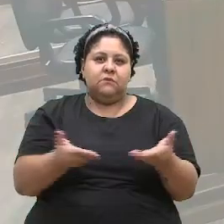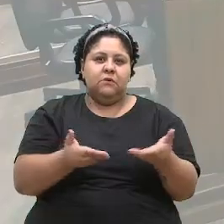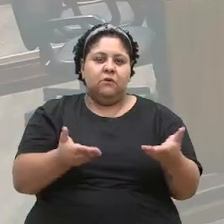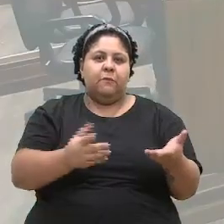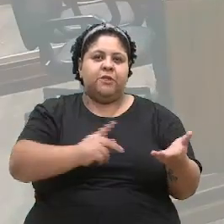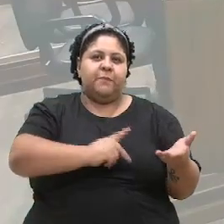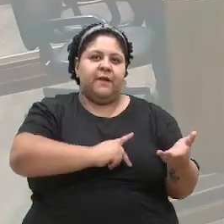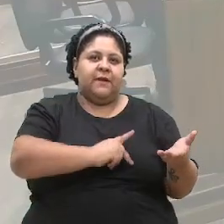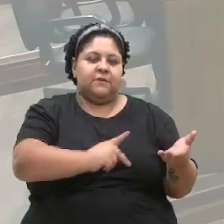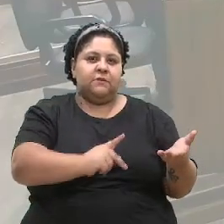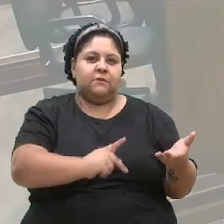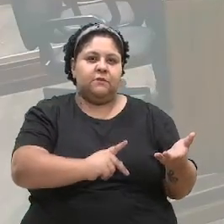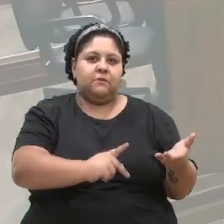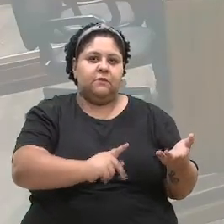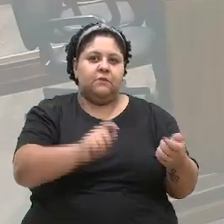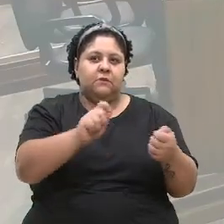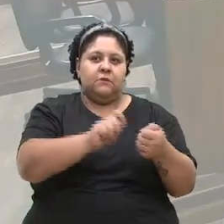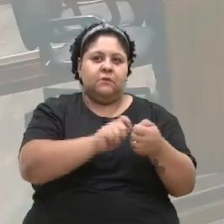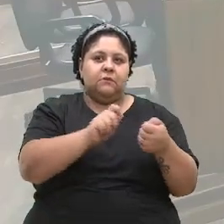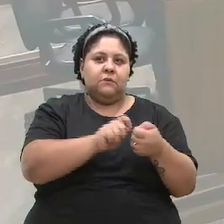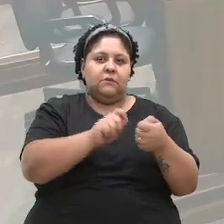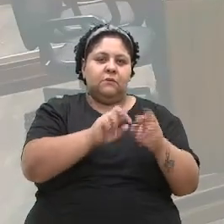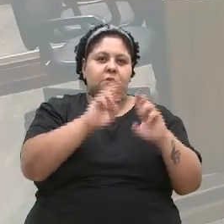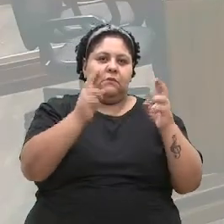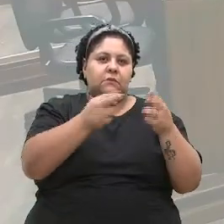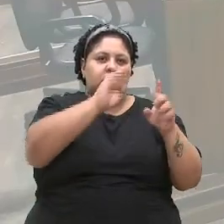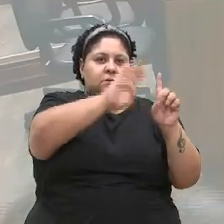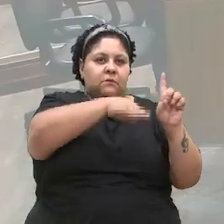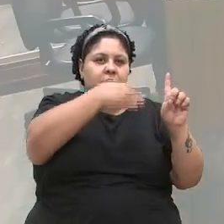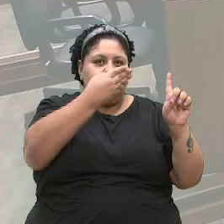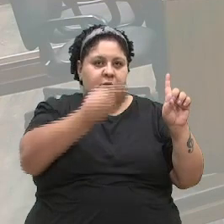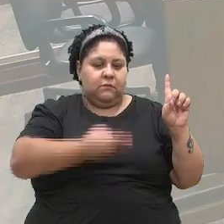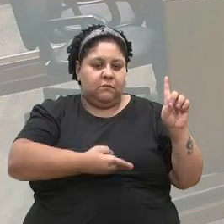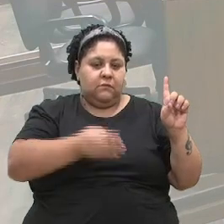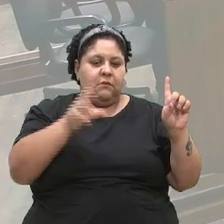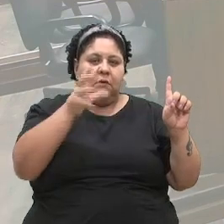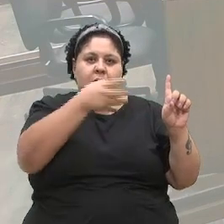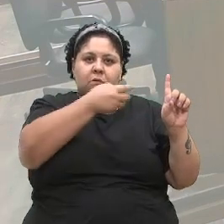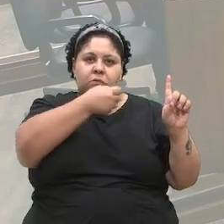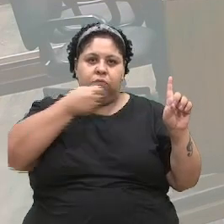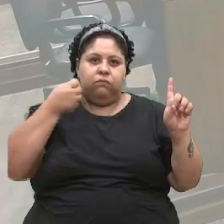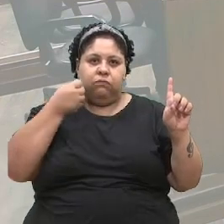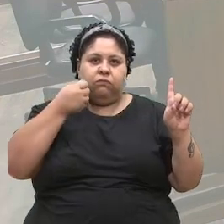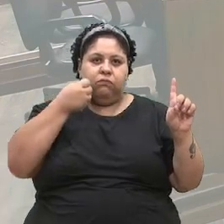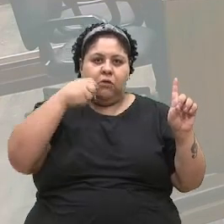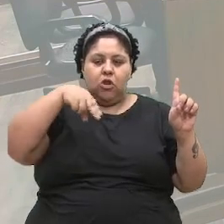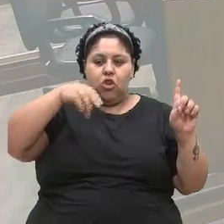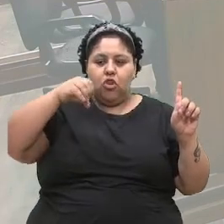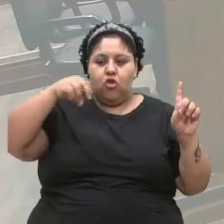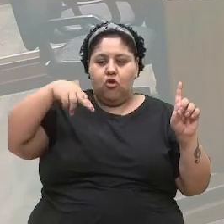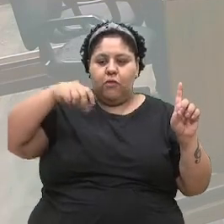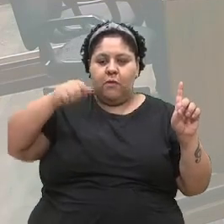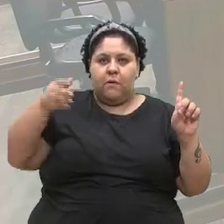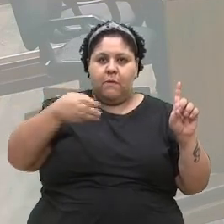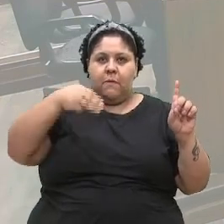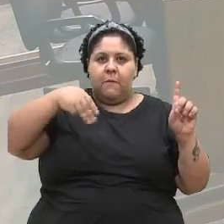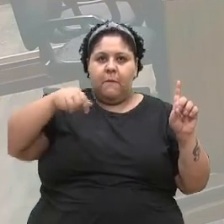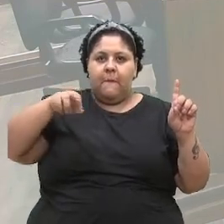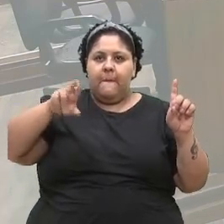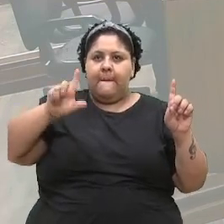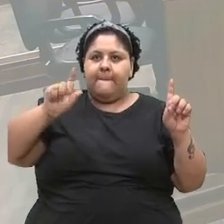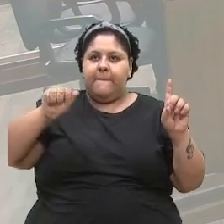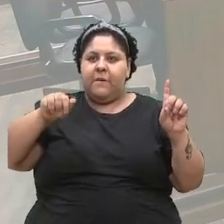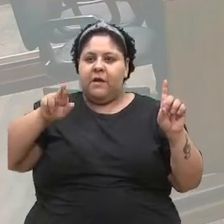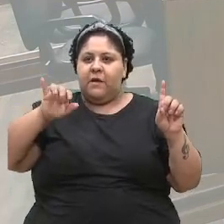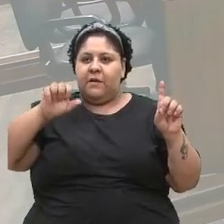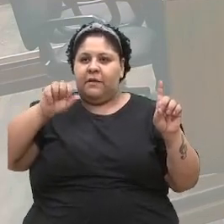requer a realização de sessão solene em homenagem ao 30º aniversário da padaria e confeitaria Dona Margarida. Os vereadores que o presente subscrevem, observadas as